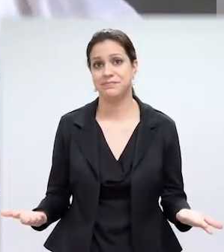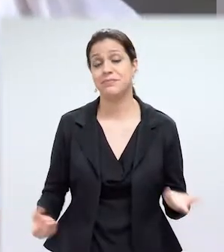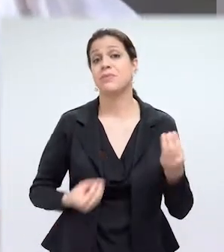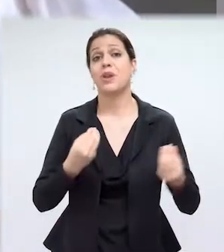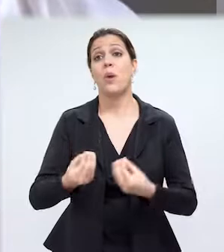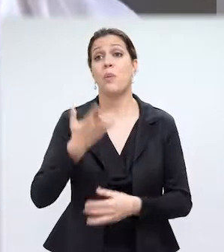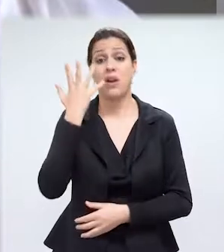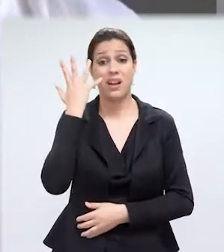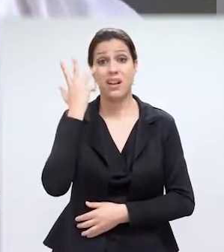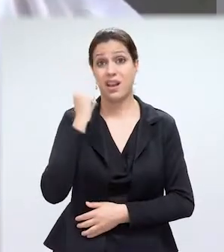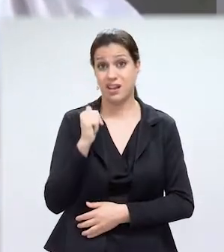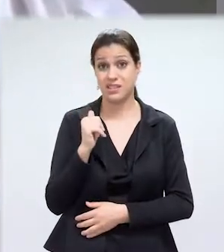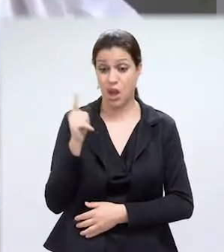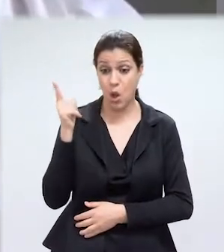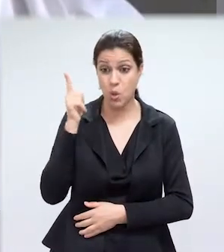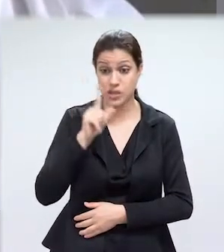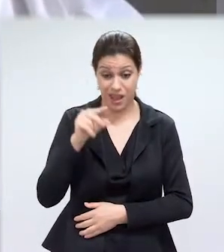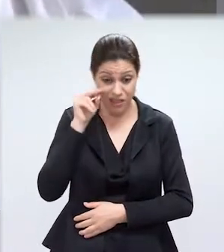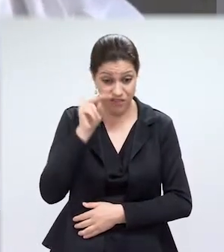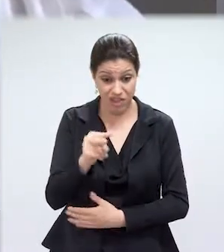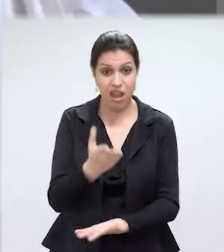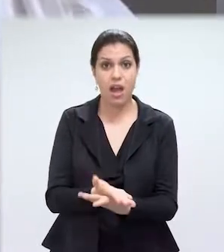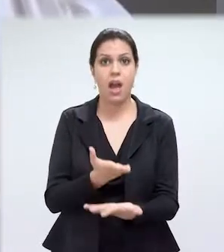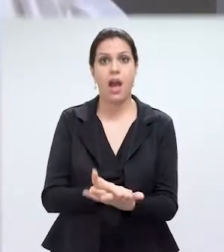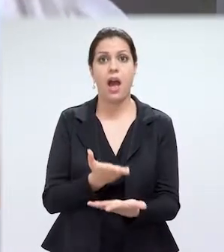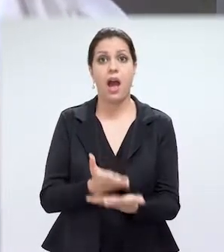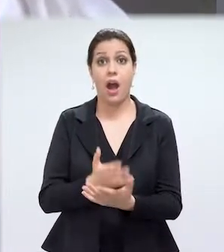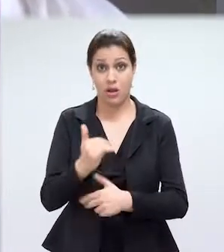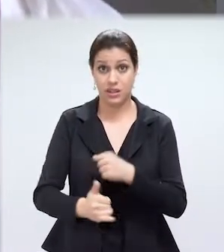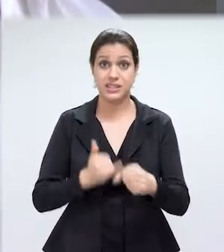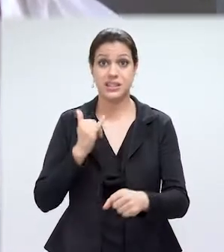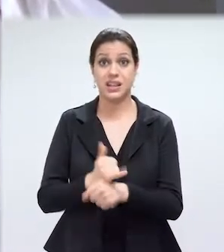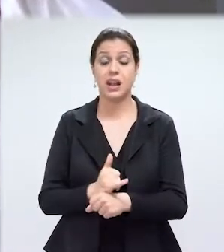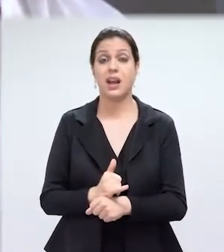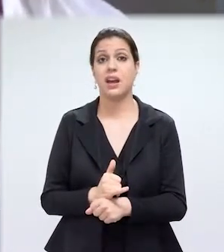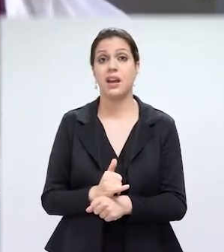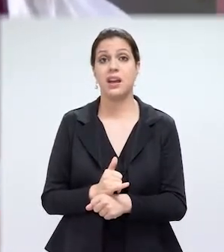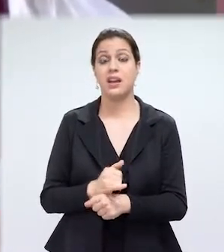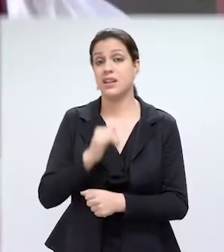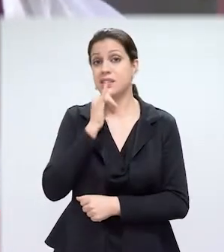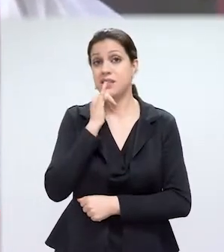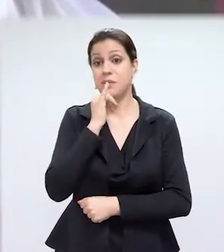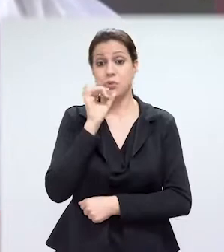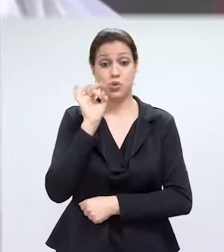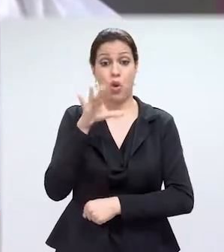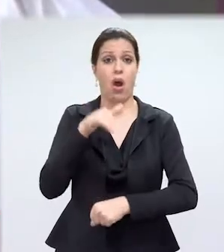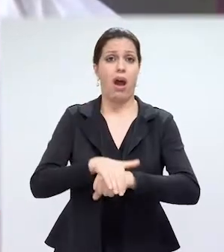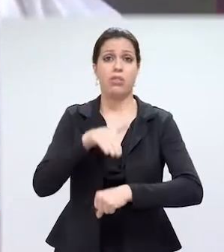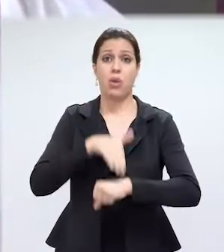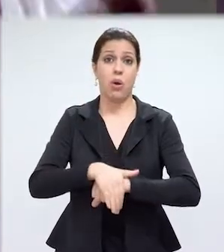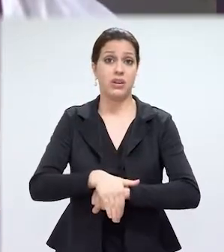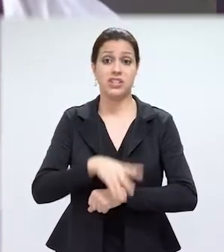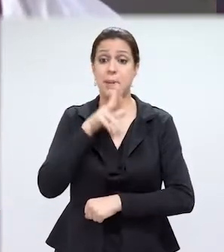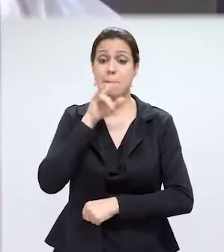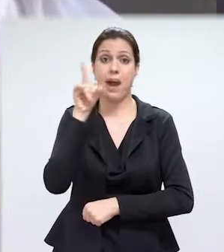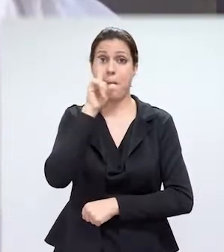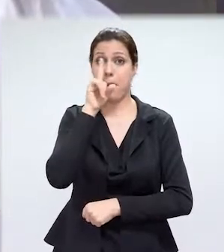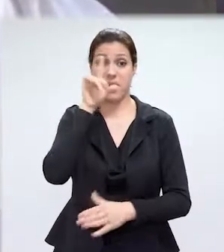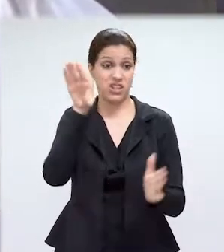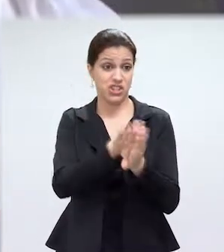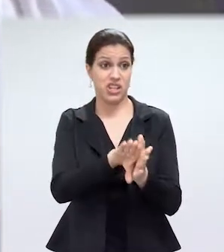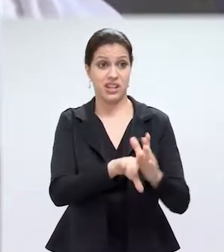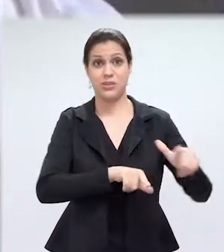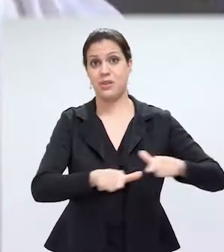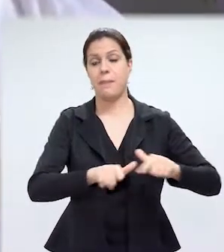dia todo trabalhando. Tanto que a criança, às vezes, só vai ter acesso à internet, como eu